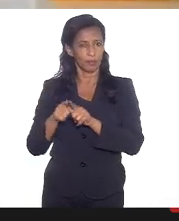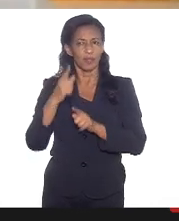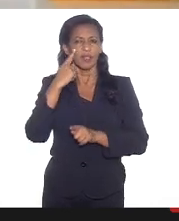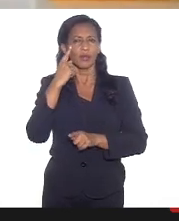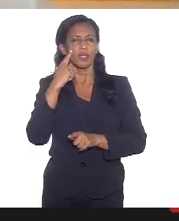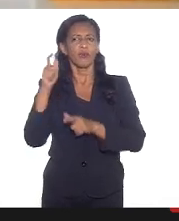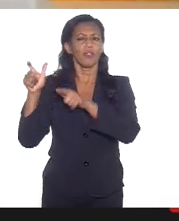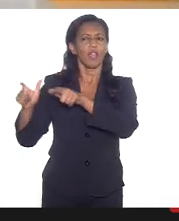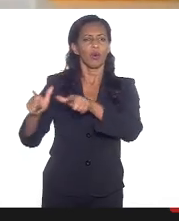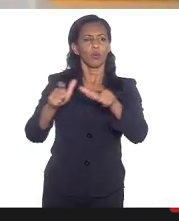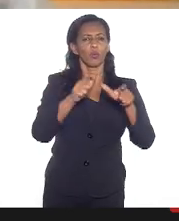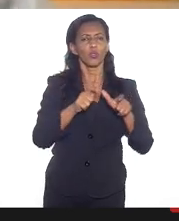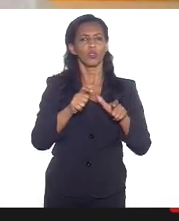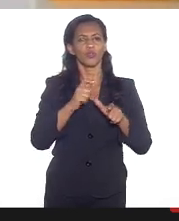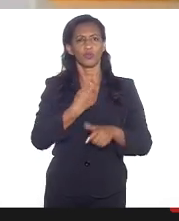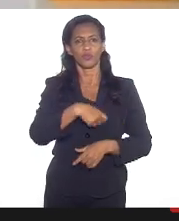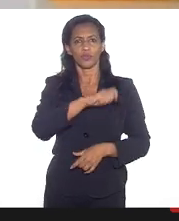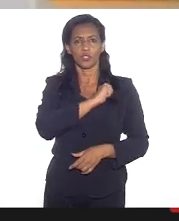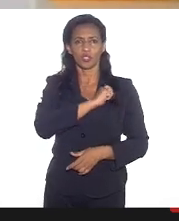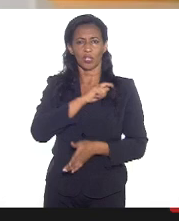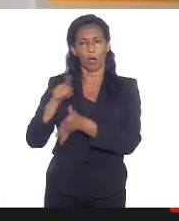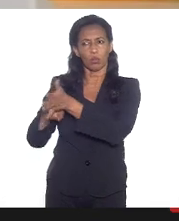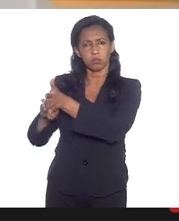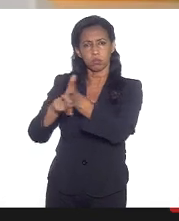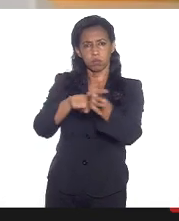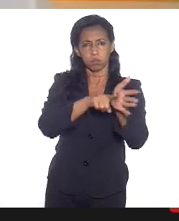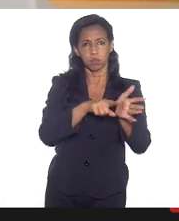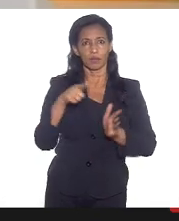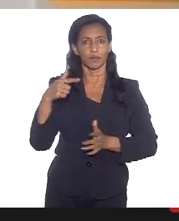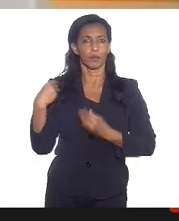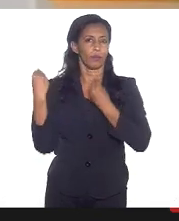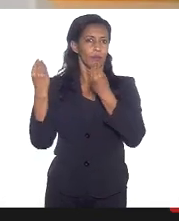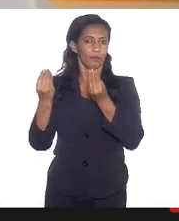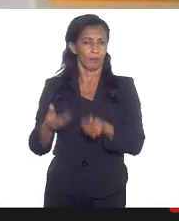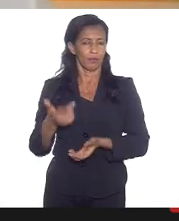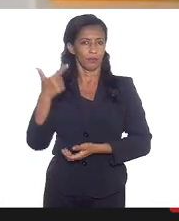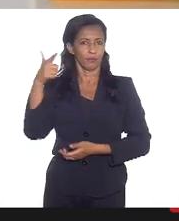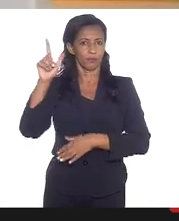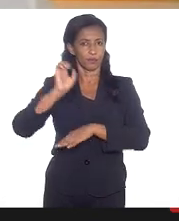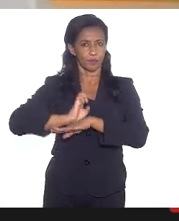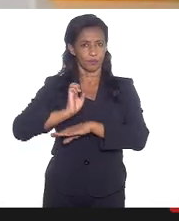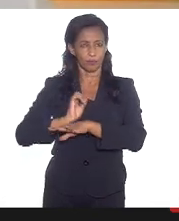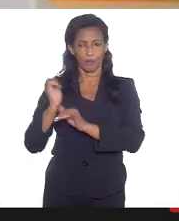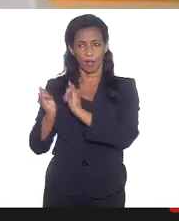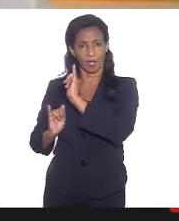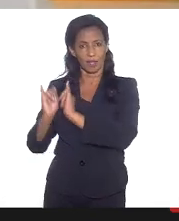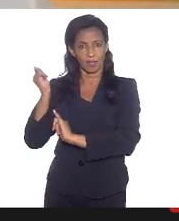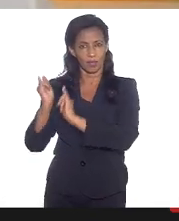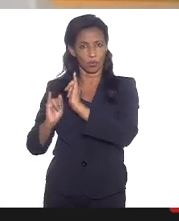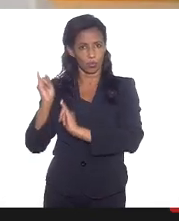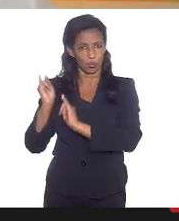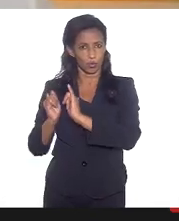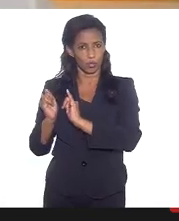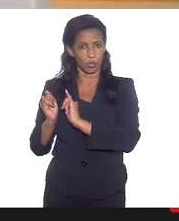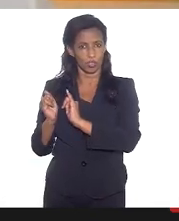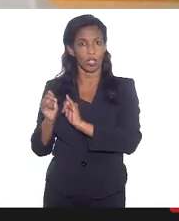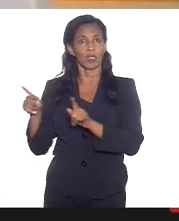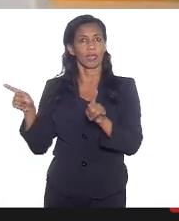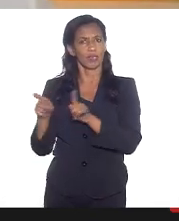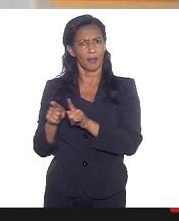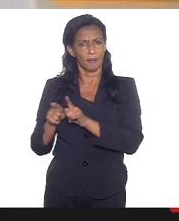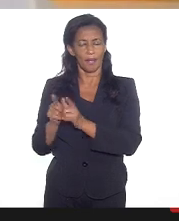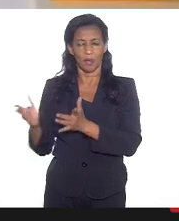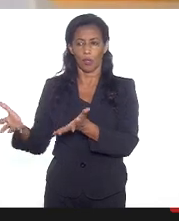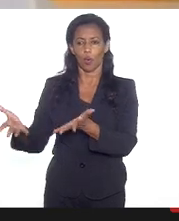os benefícios fiscais dados por outros estados às indústrias consumidoras de gás